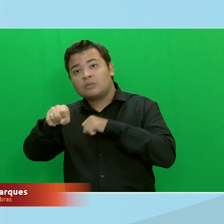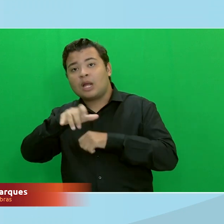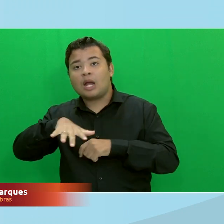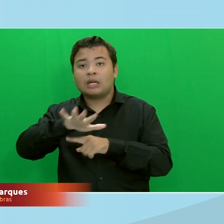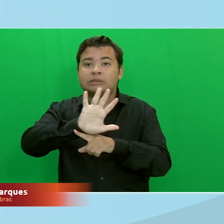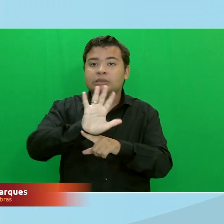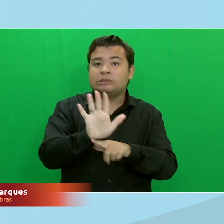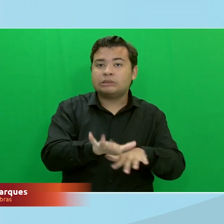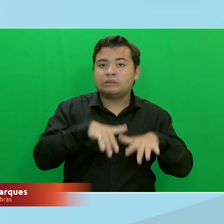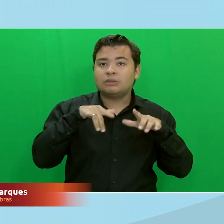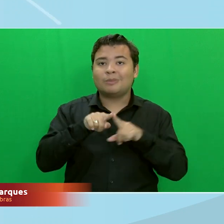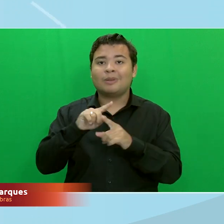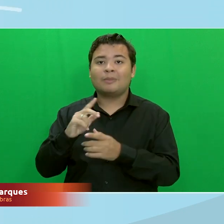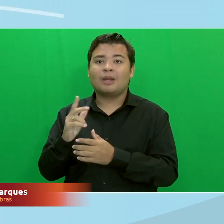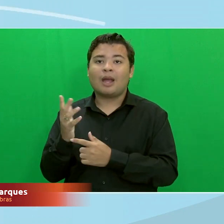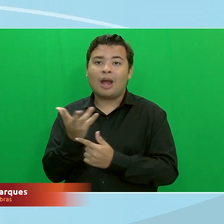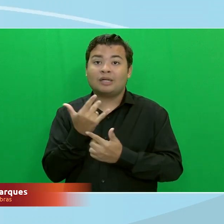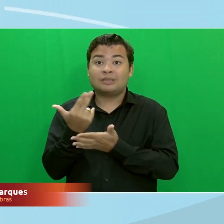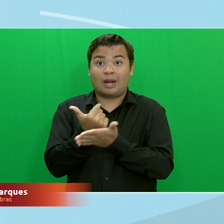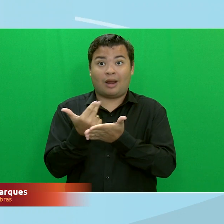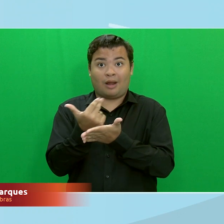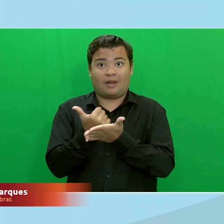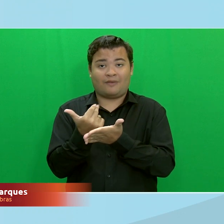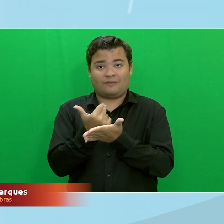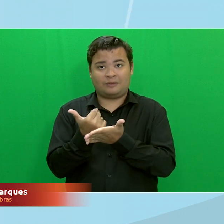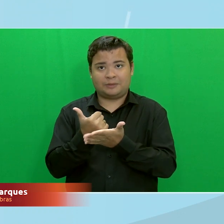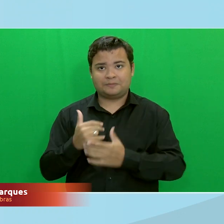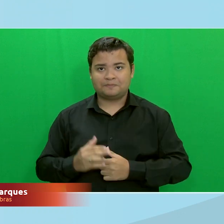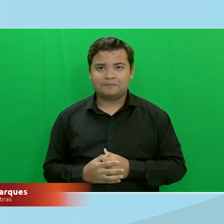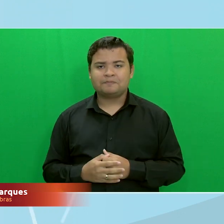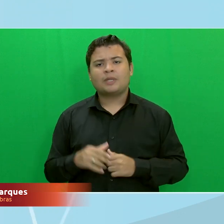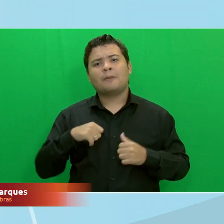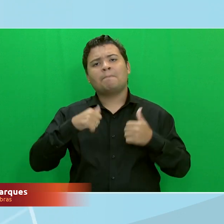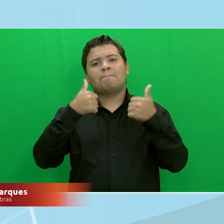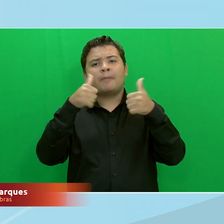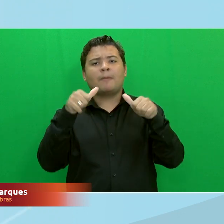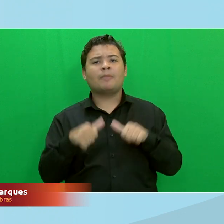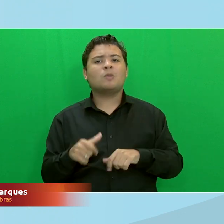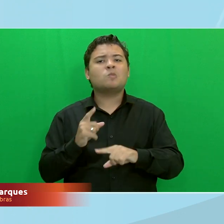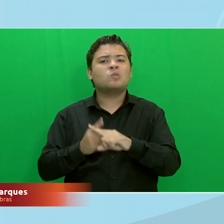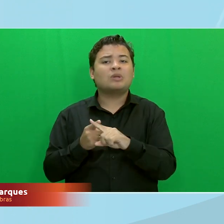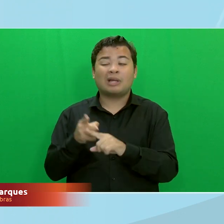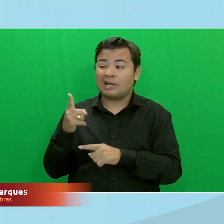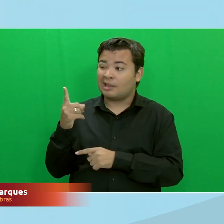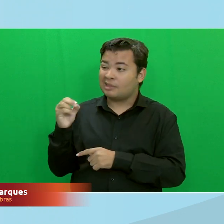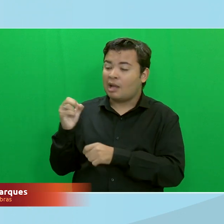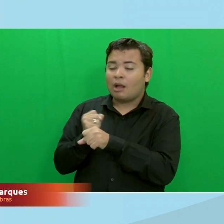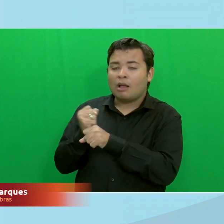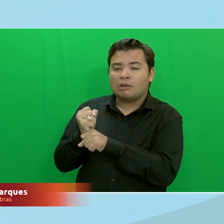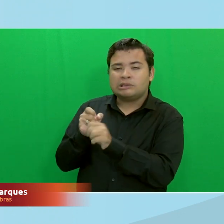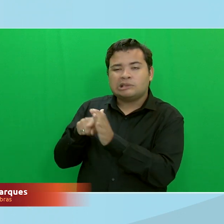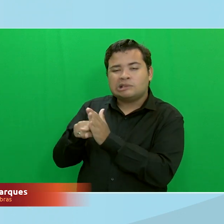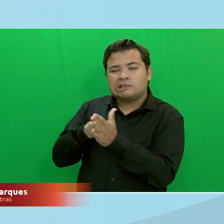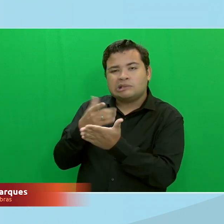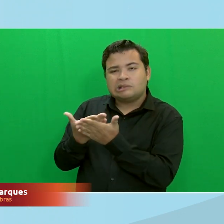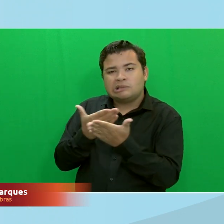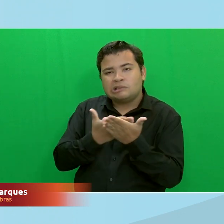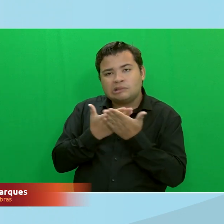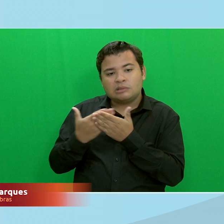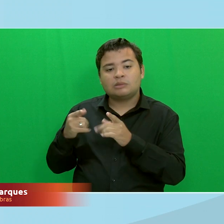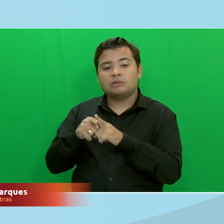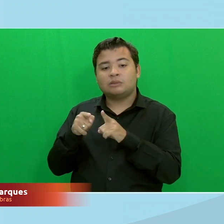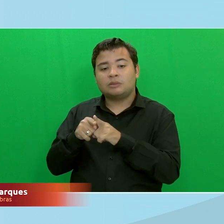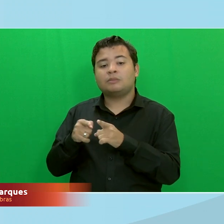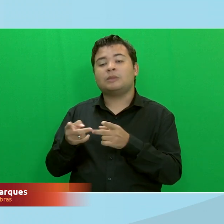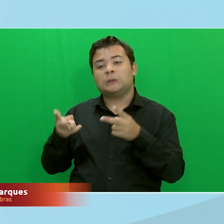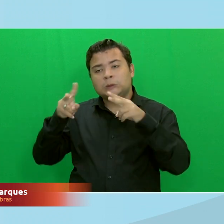e artes gráficas. A exposição é resultado de uma década de pesquisas e imersão no universo